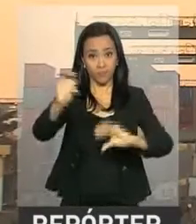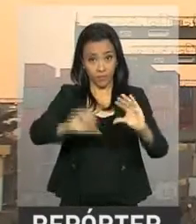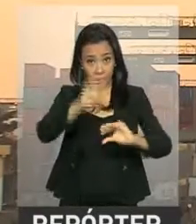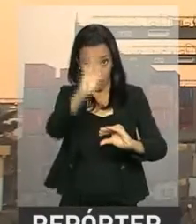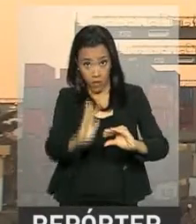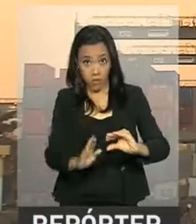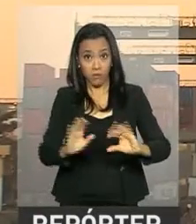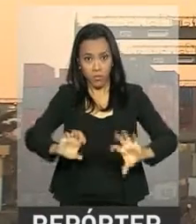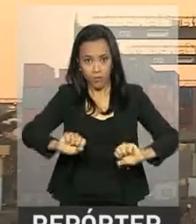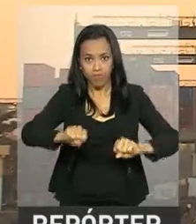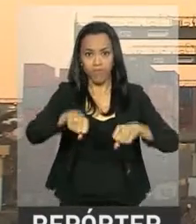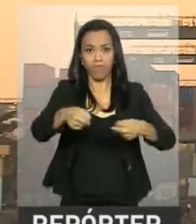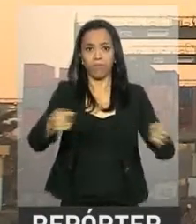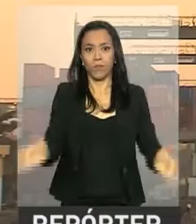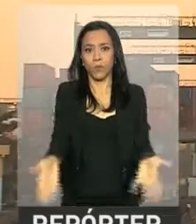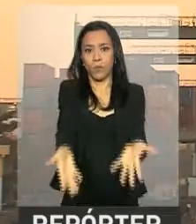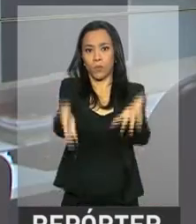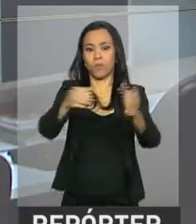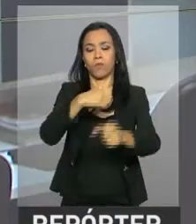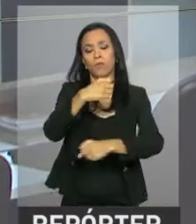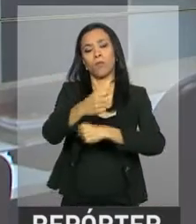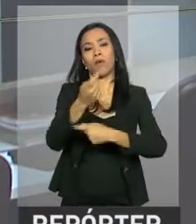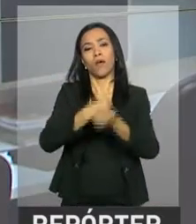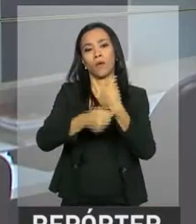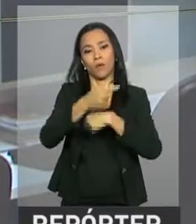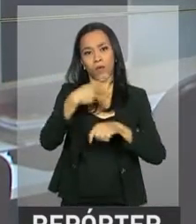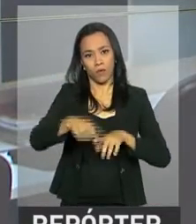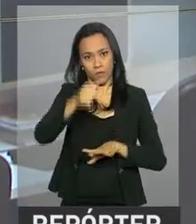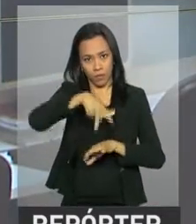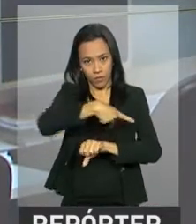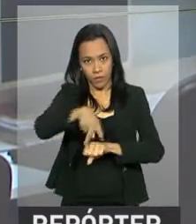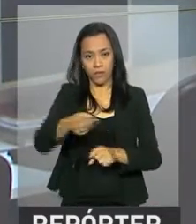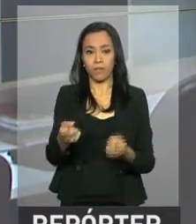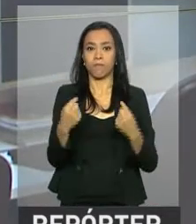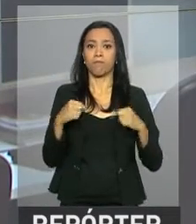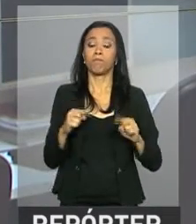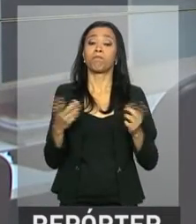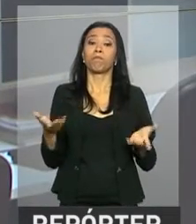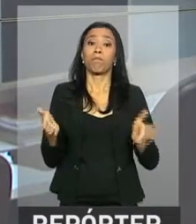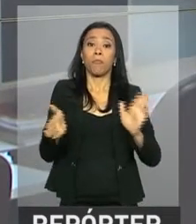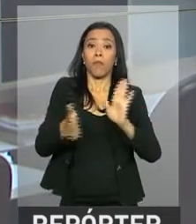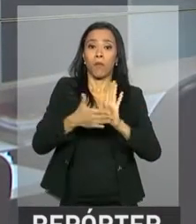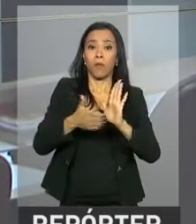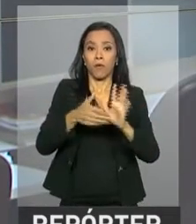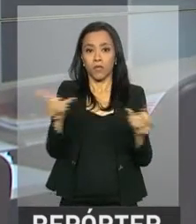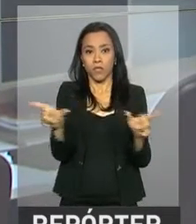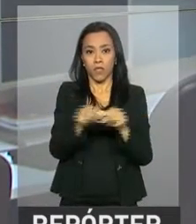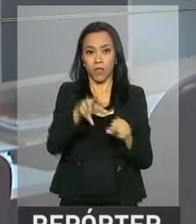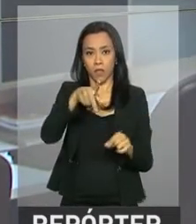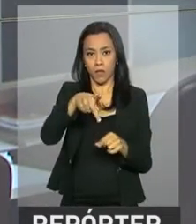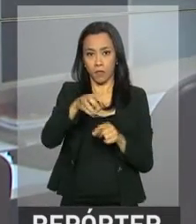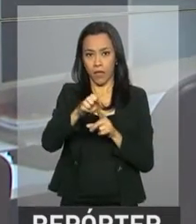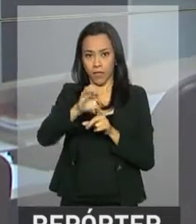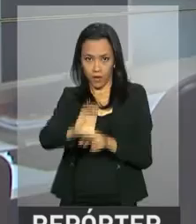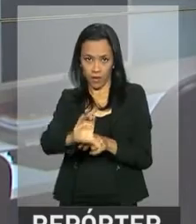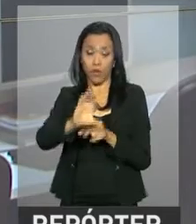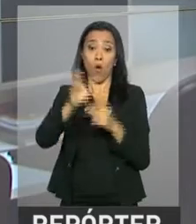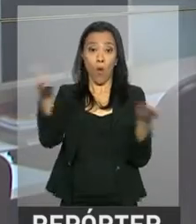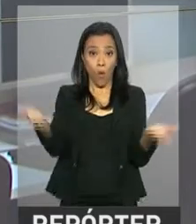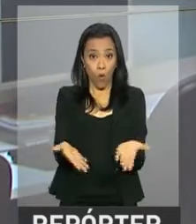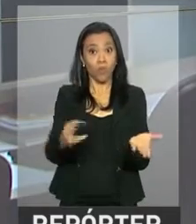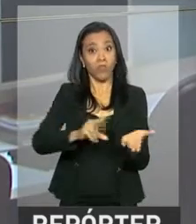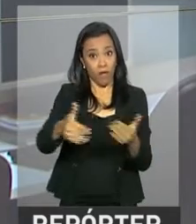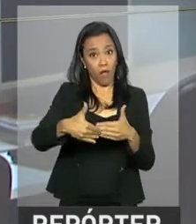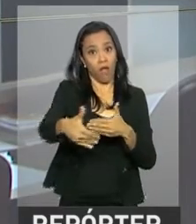ajuda a impulsionar a economia do país a proposta de emenda à constituição que limita os gastos públicos deve ser votada hoje